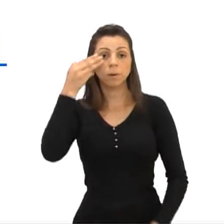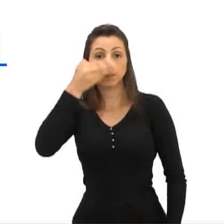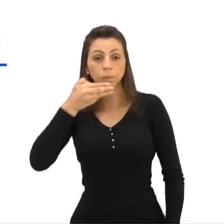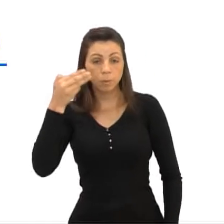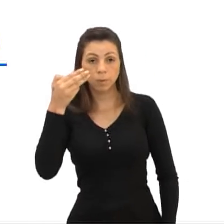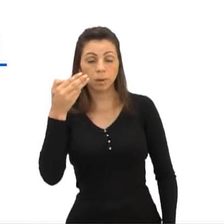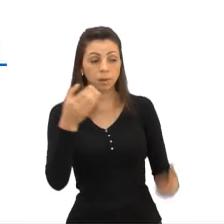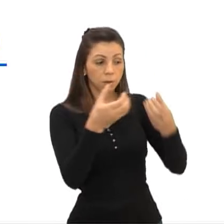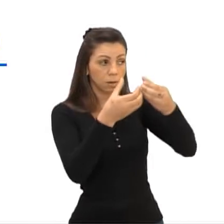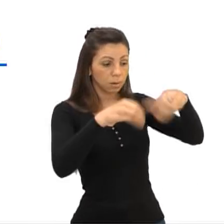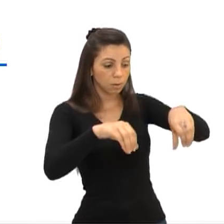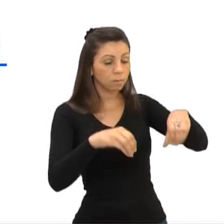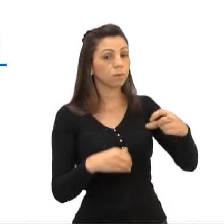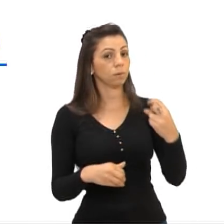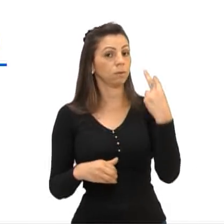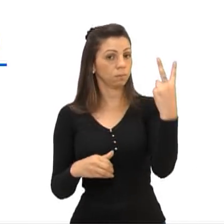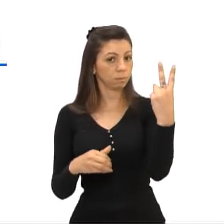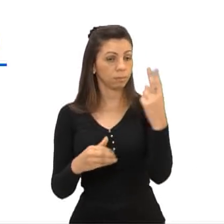2 ovos,